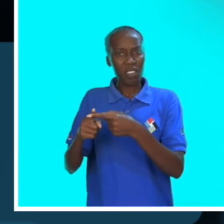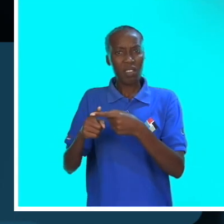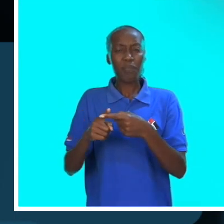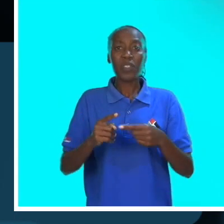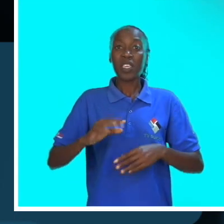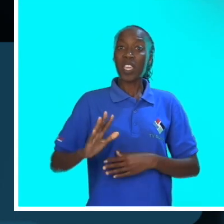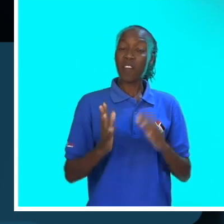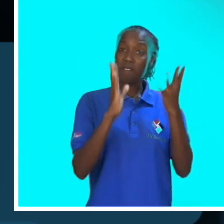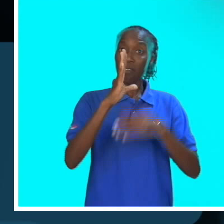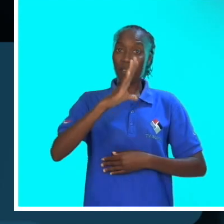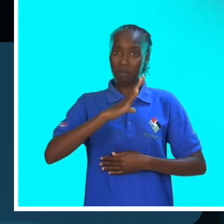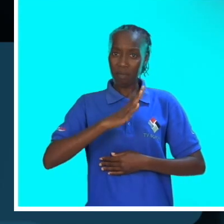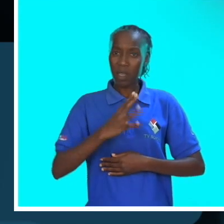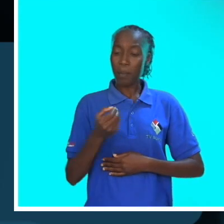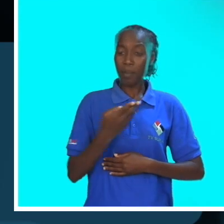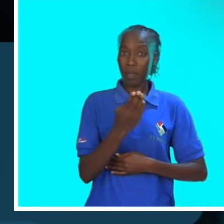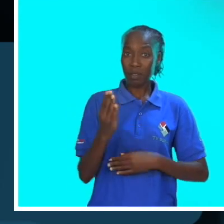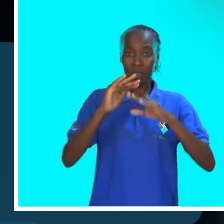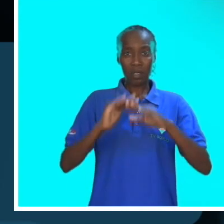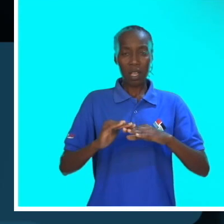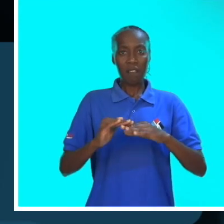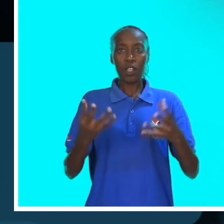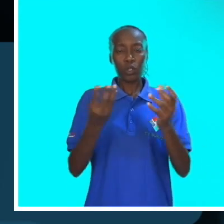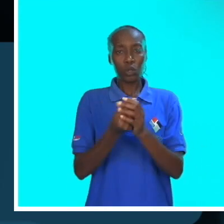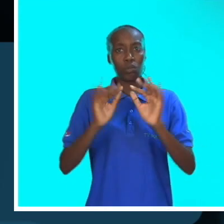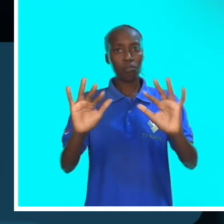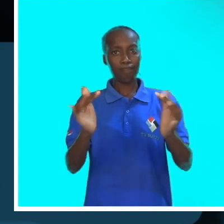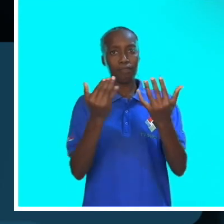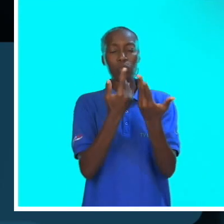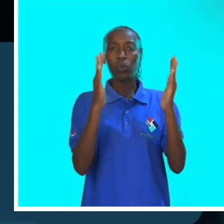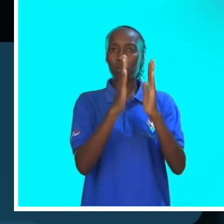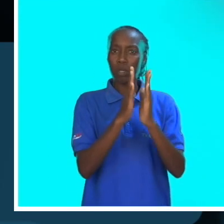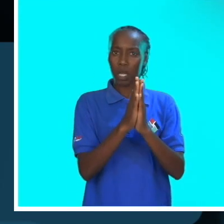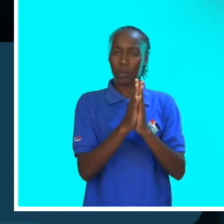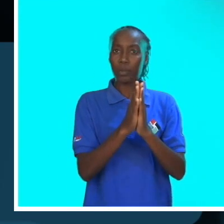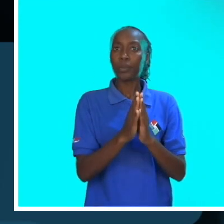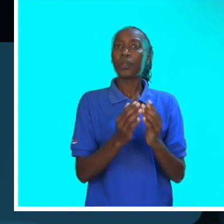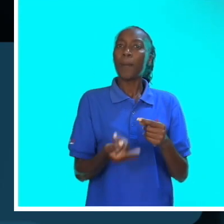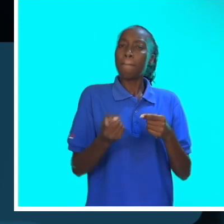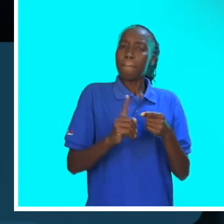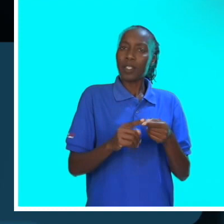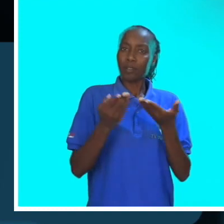na nossa companhia, obrigado pela audiência e pela preferência. Nós voltamos